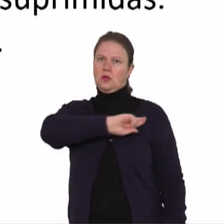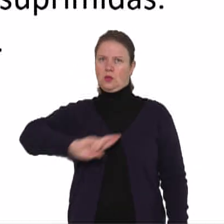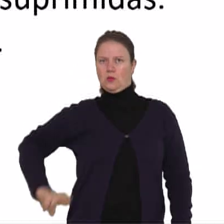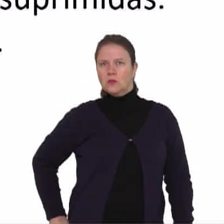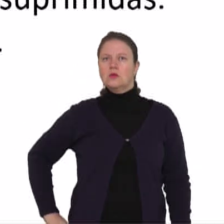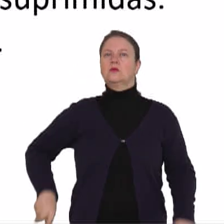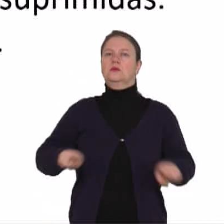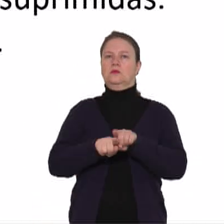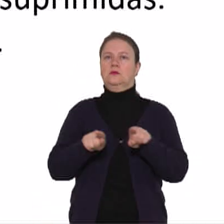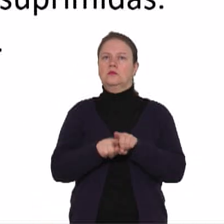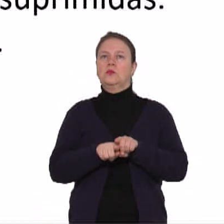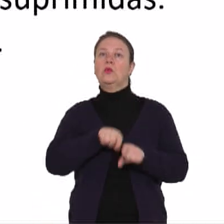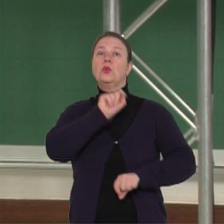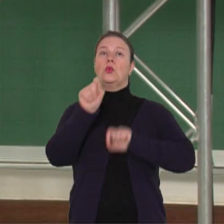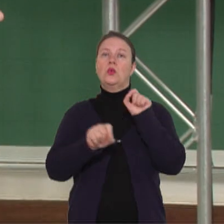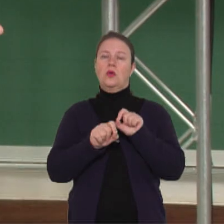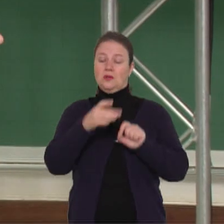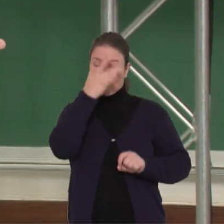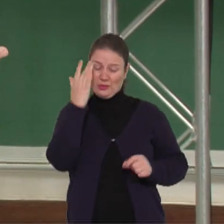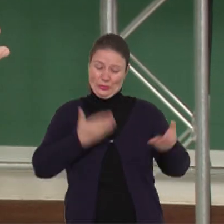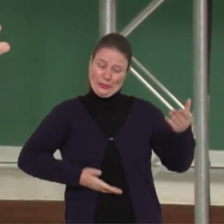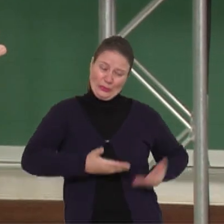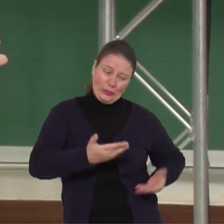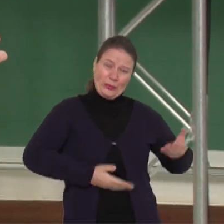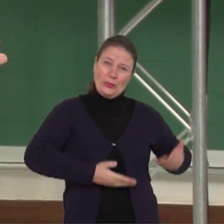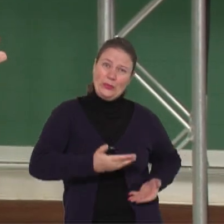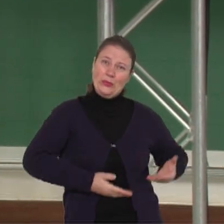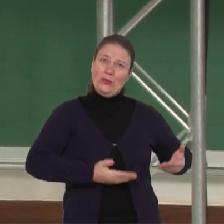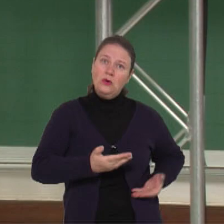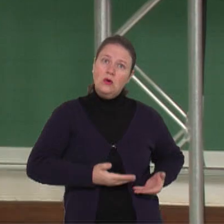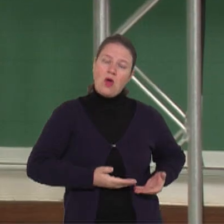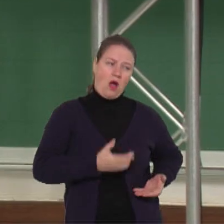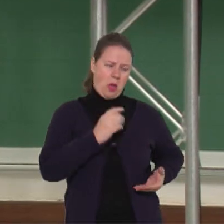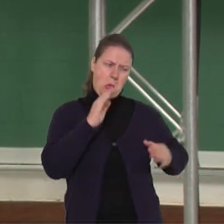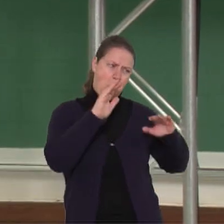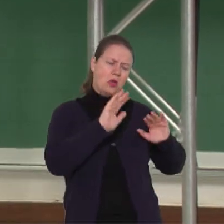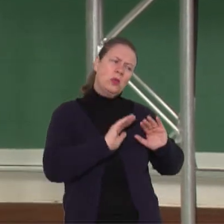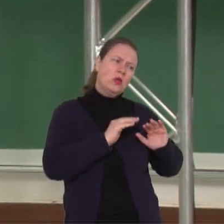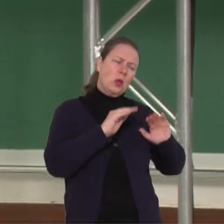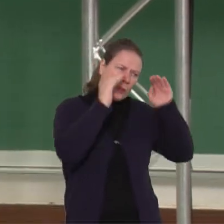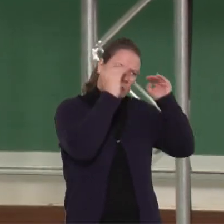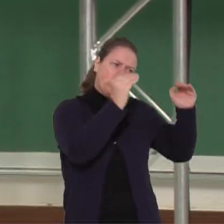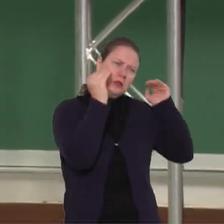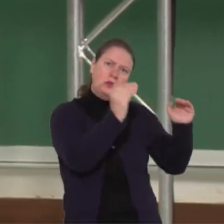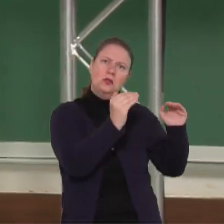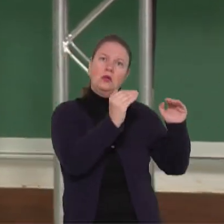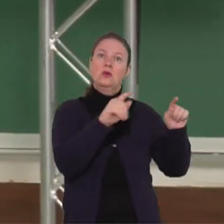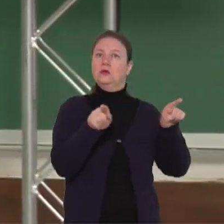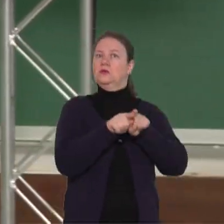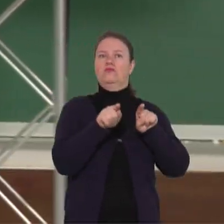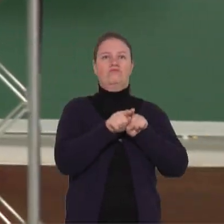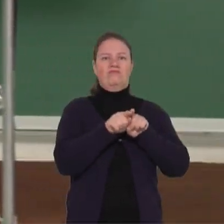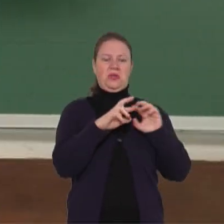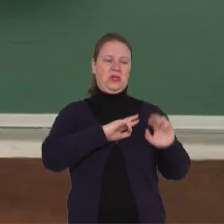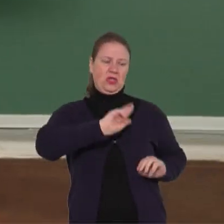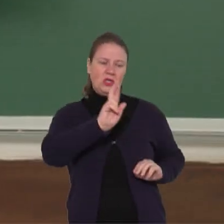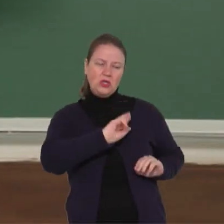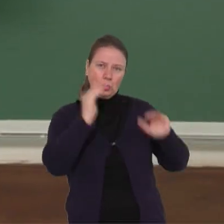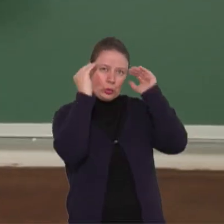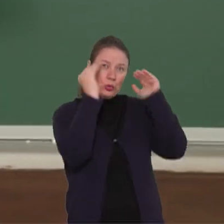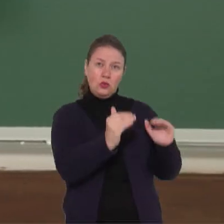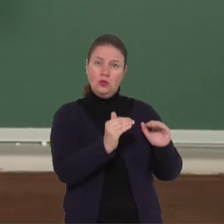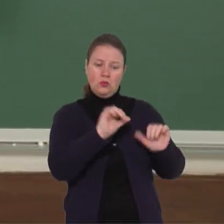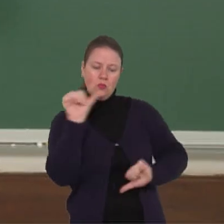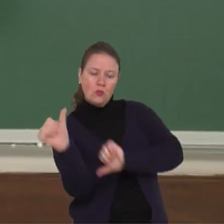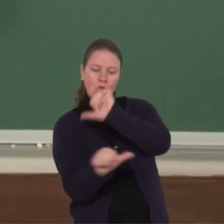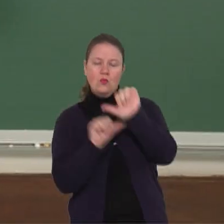condição de cidadãos, então eles não estão mais subordinados à figura do rei, não devem seguir a religião exclusiva do rei, né, se torna um